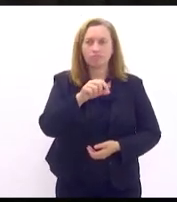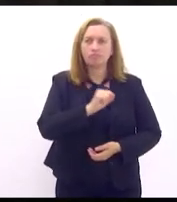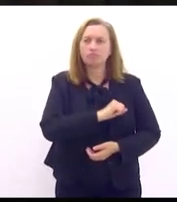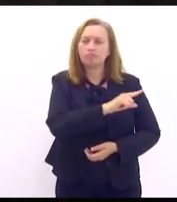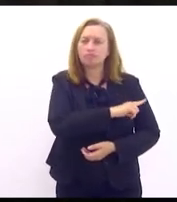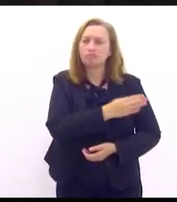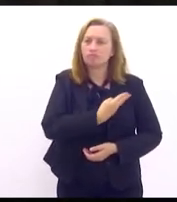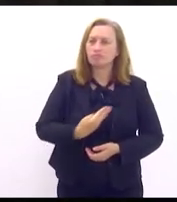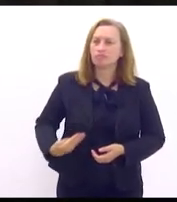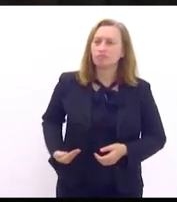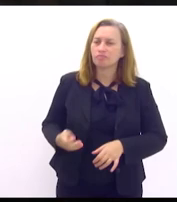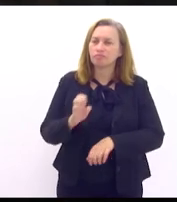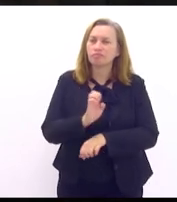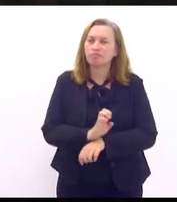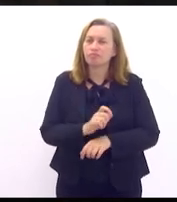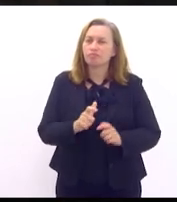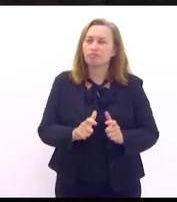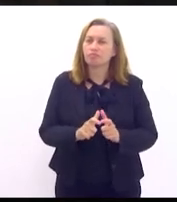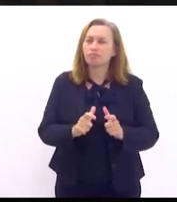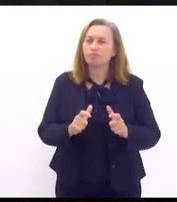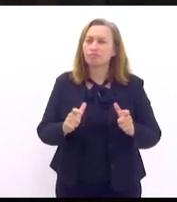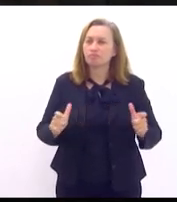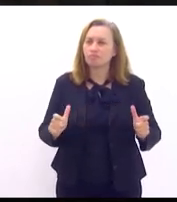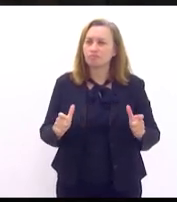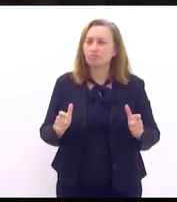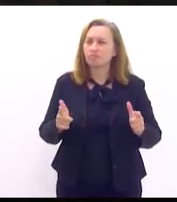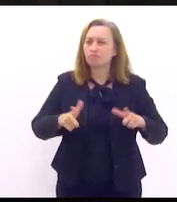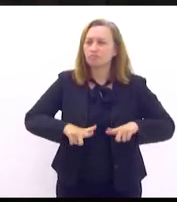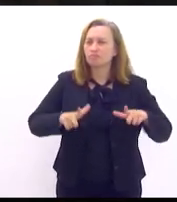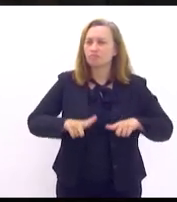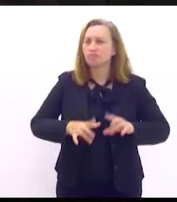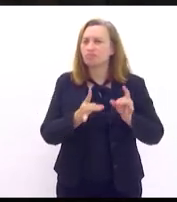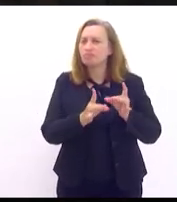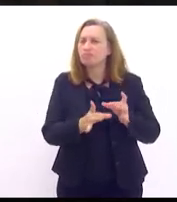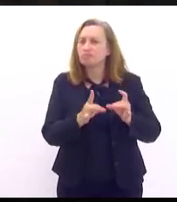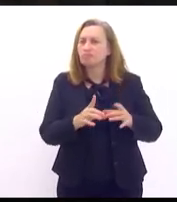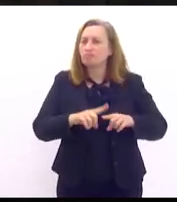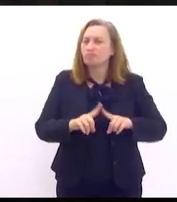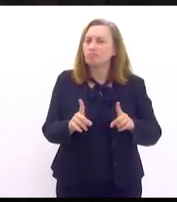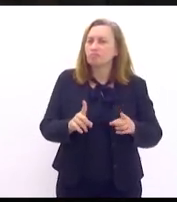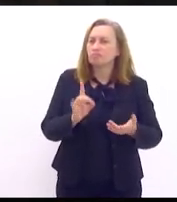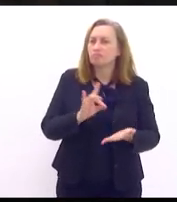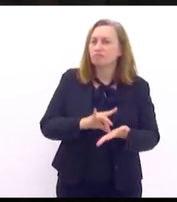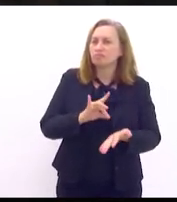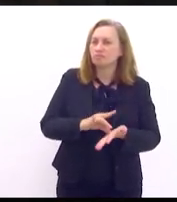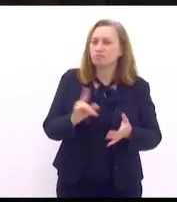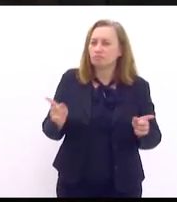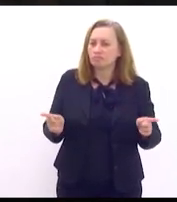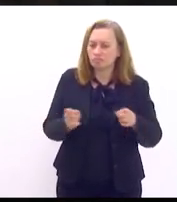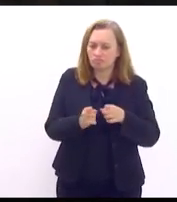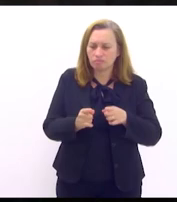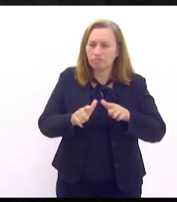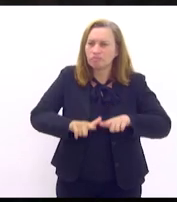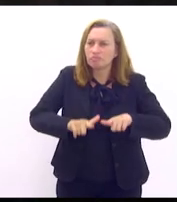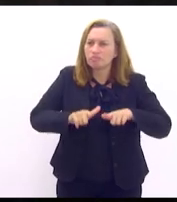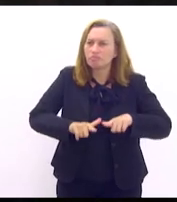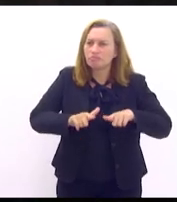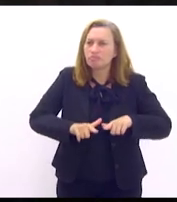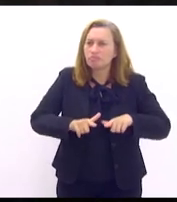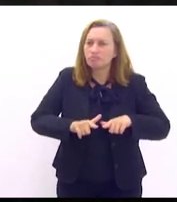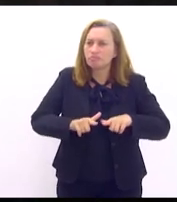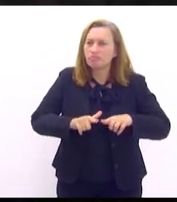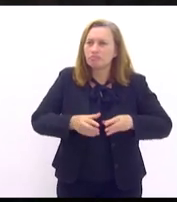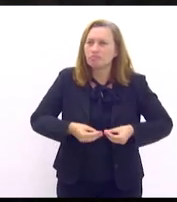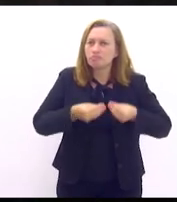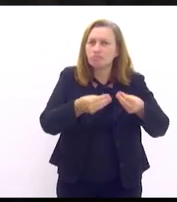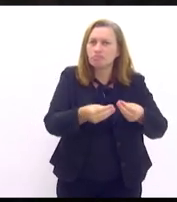do estado venderam um grande tubarão, quando na verdade é uma manjubinha, nem uma sardinha, é uma manjubinha que está sendo entregue